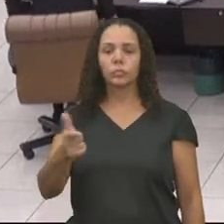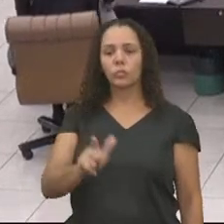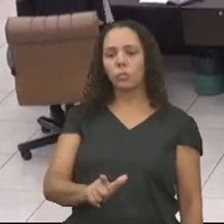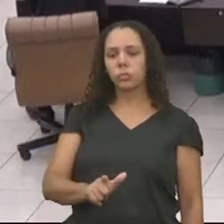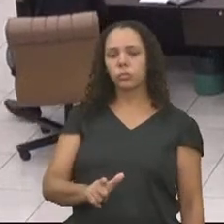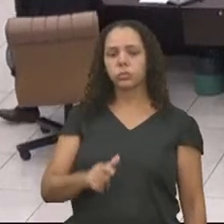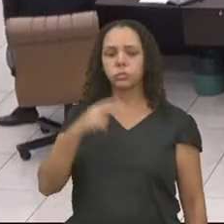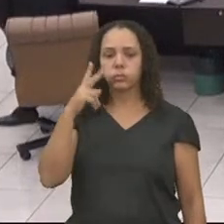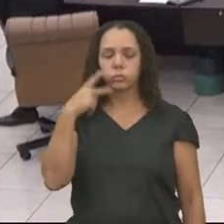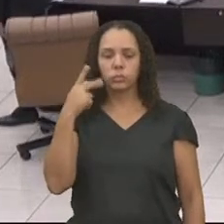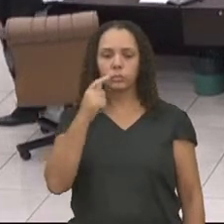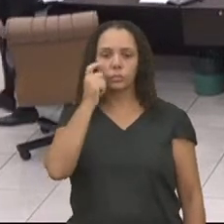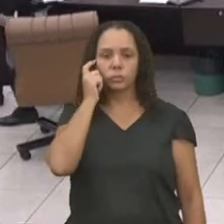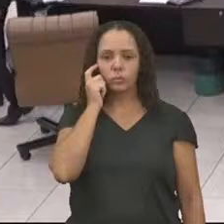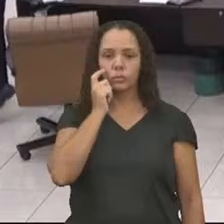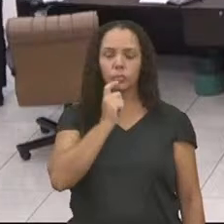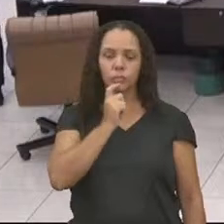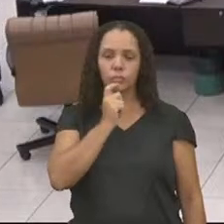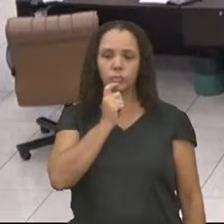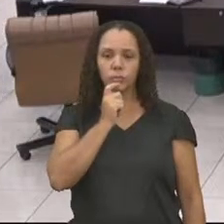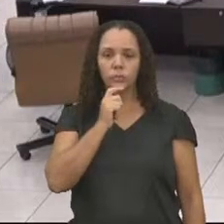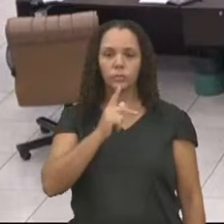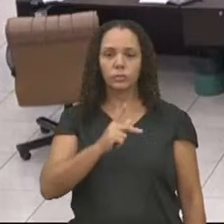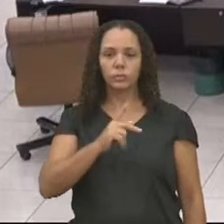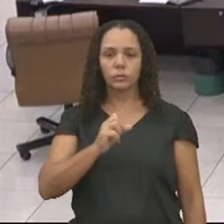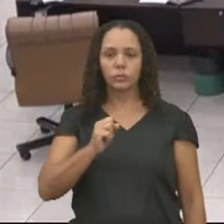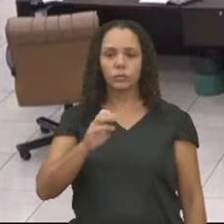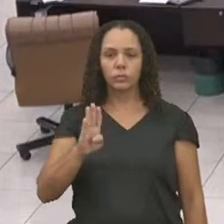Próximo vereador, Gabriel Belém, do PSB.